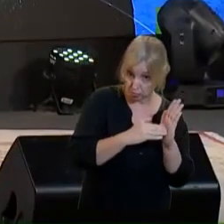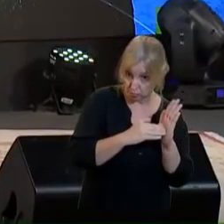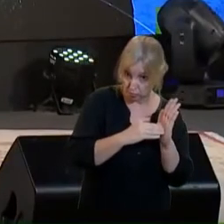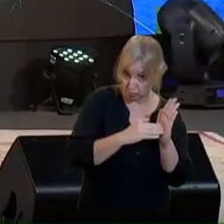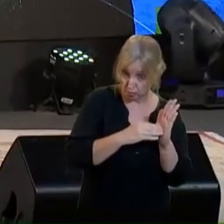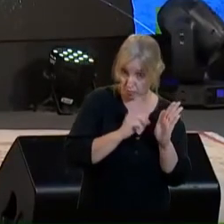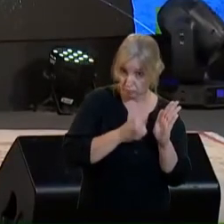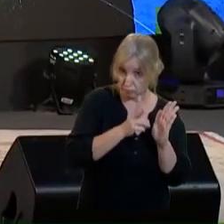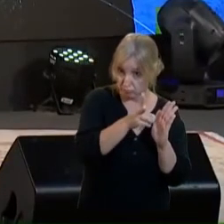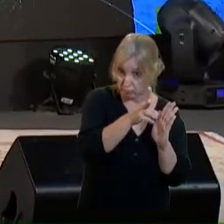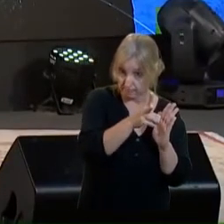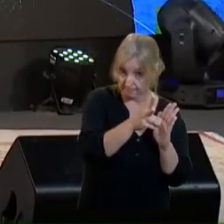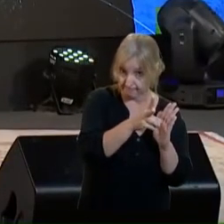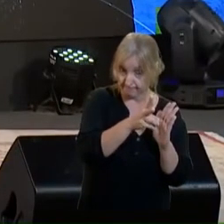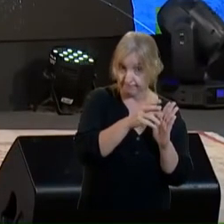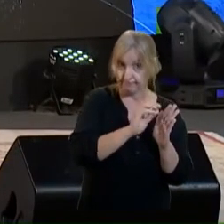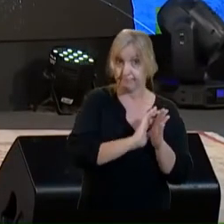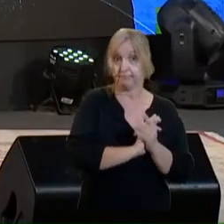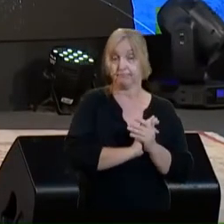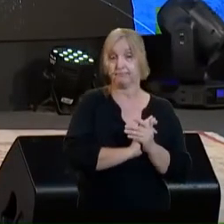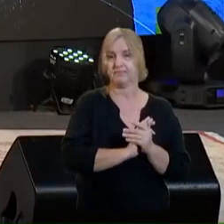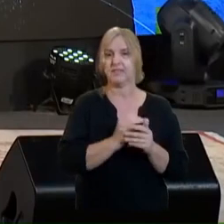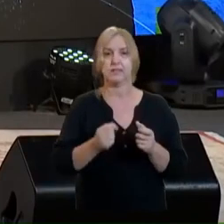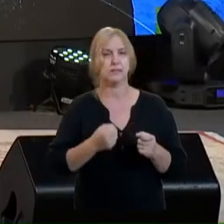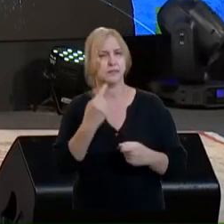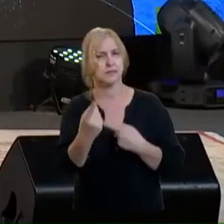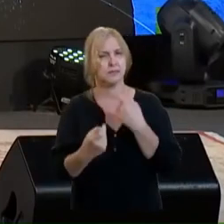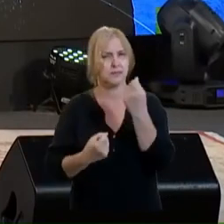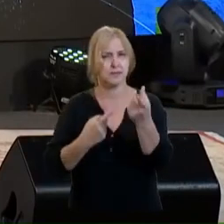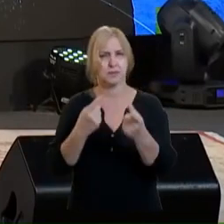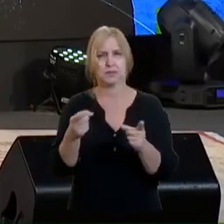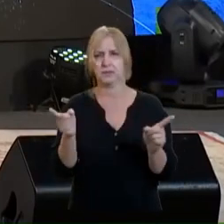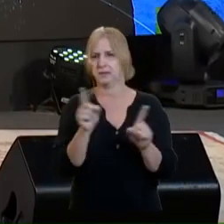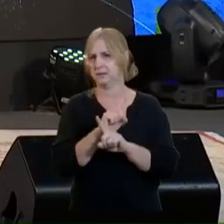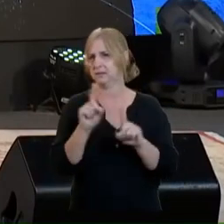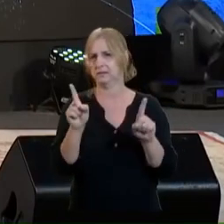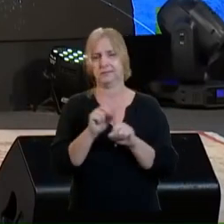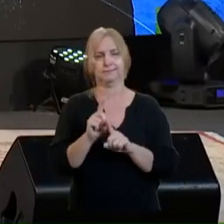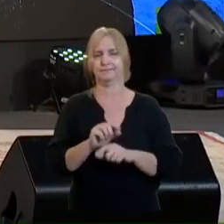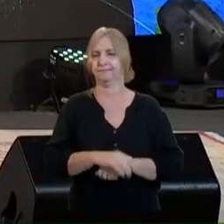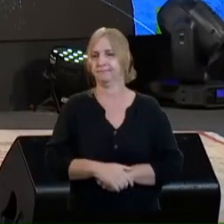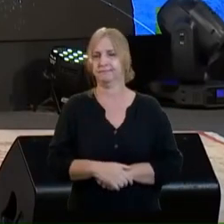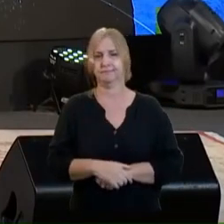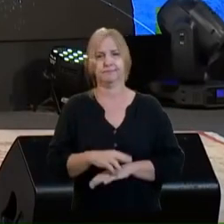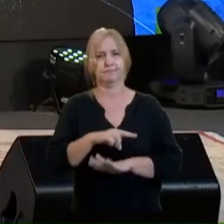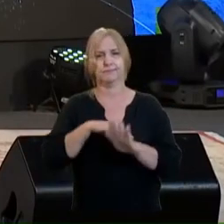Permanecer é tudo. De vez em quando não é tudo.